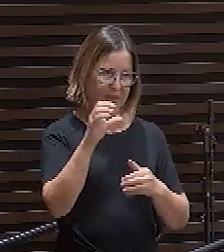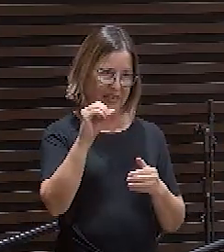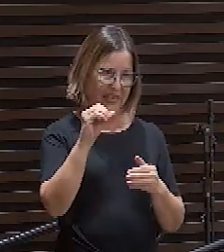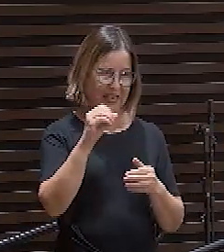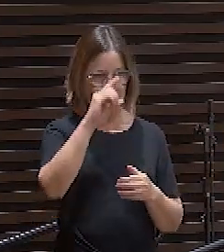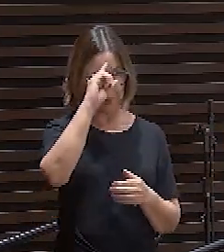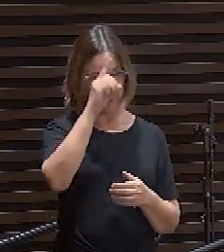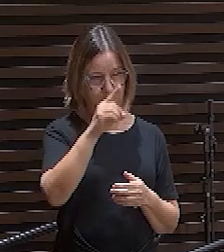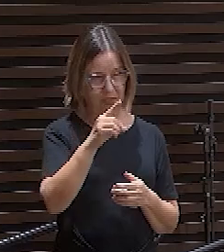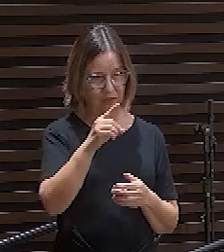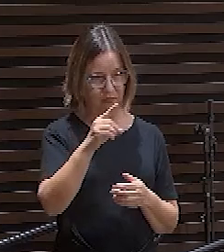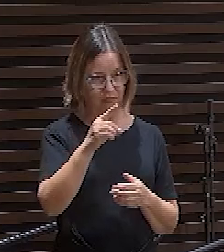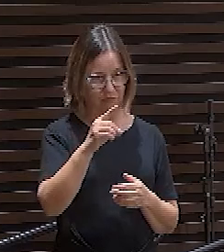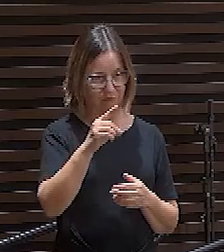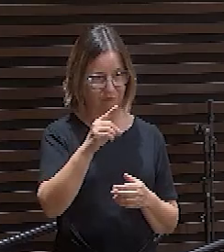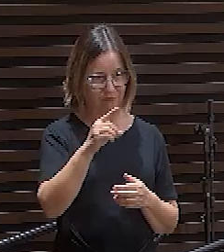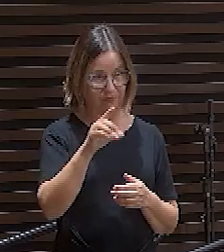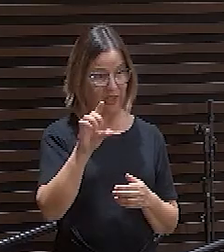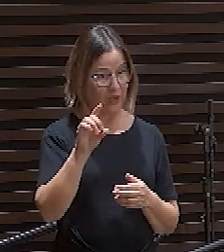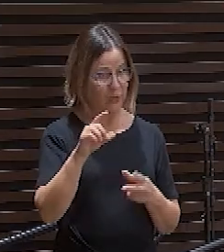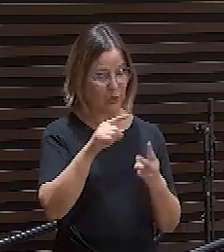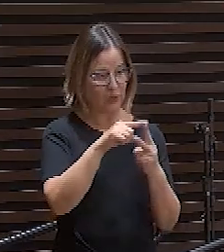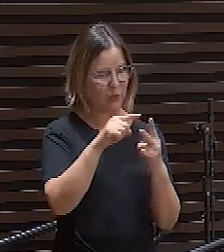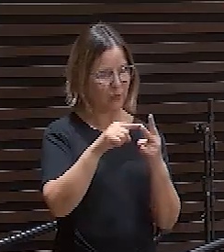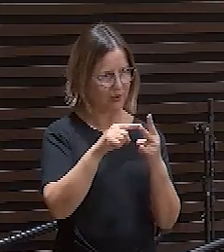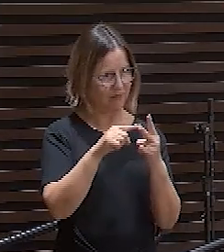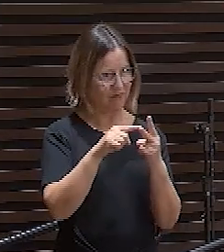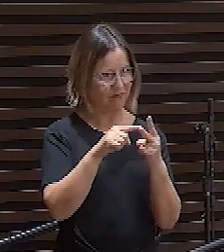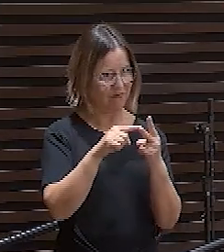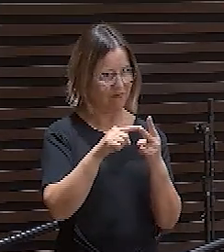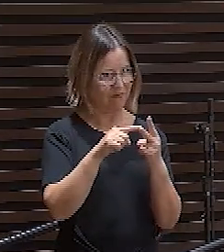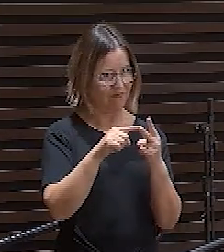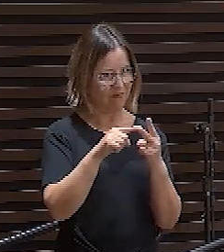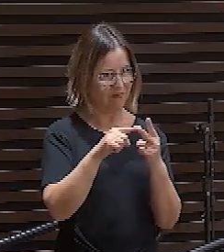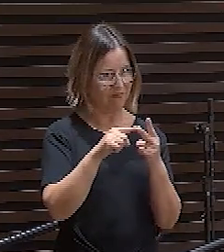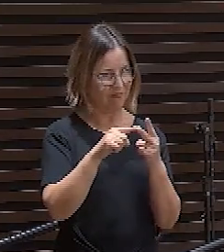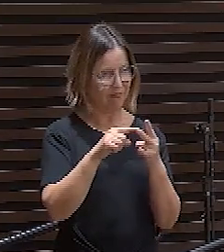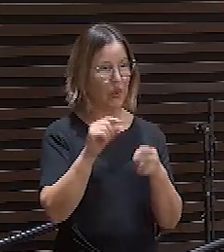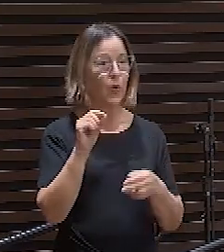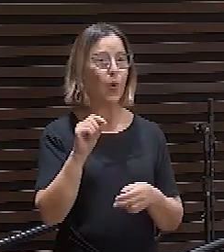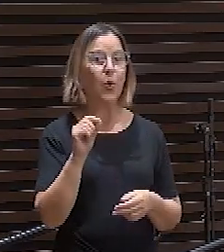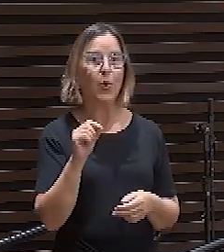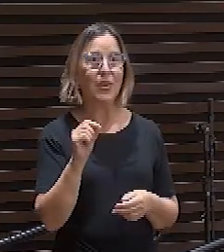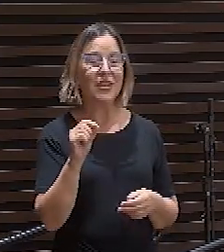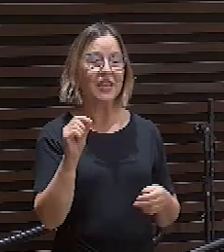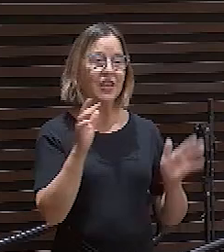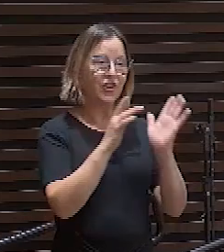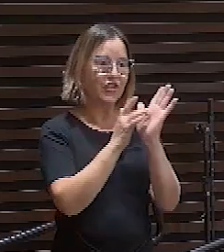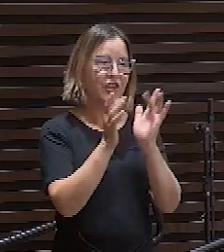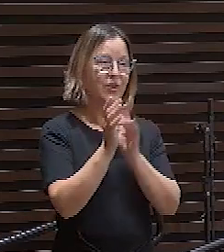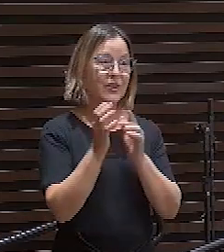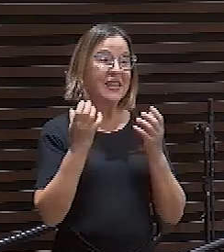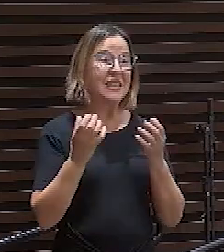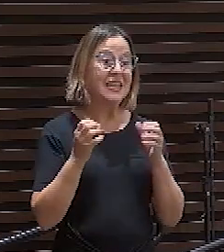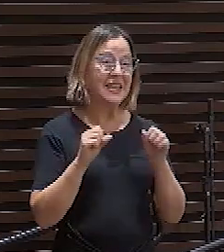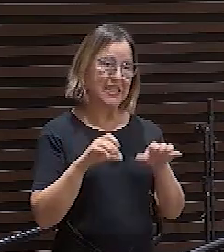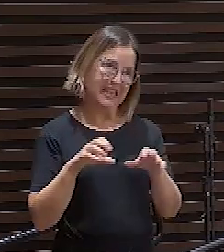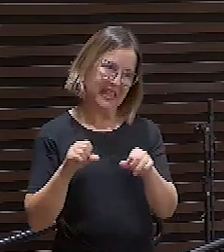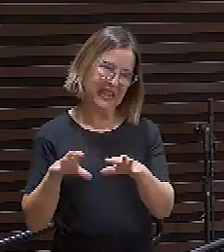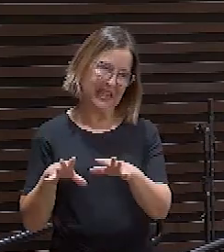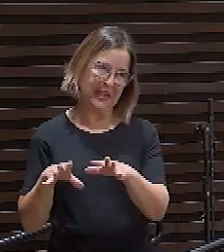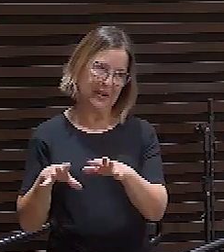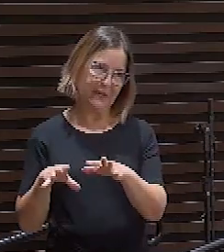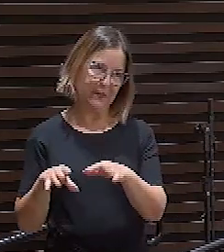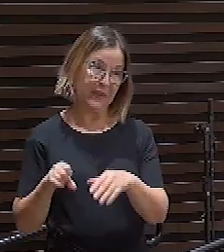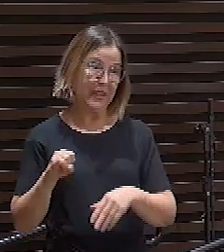em apenas 2 mandamentos. O que Jesus Cristo queria deixar para nós? Que